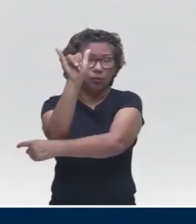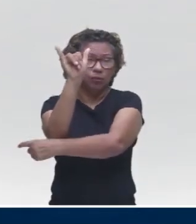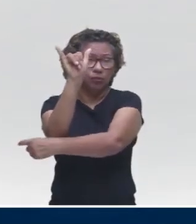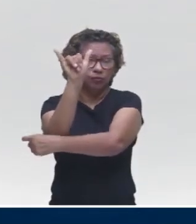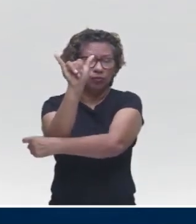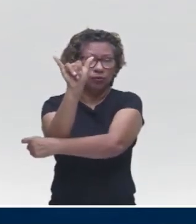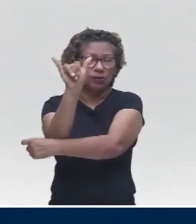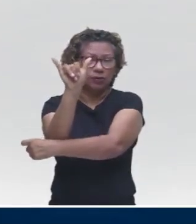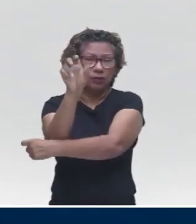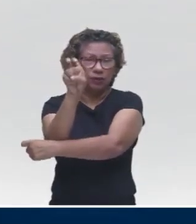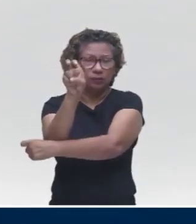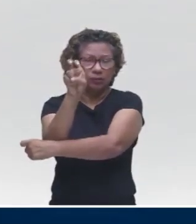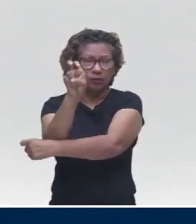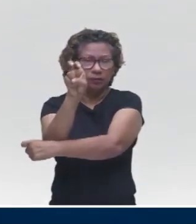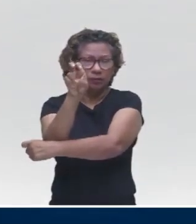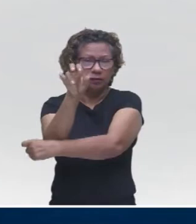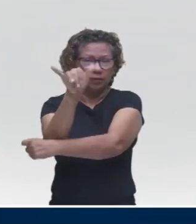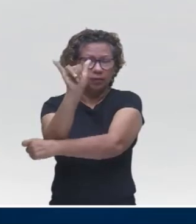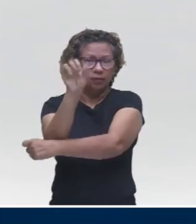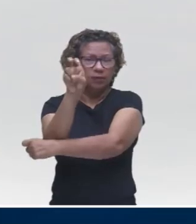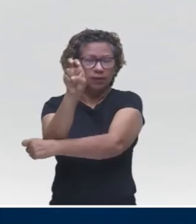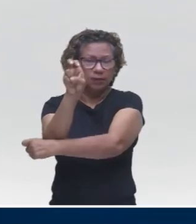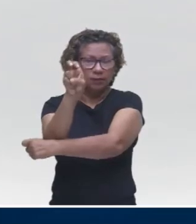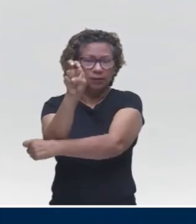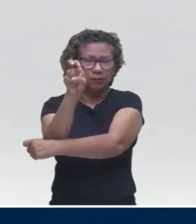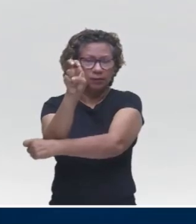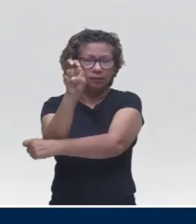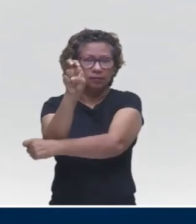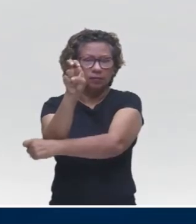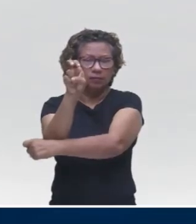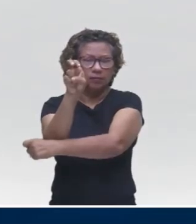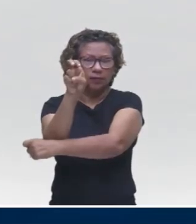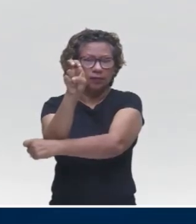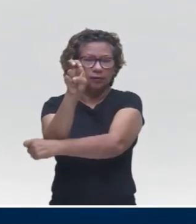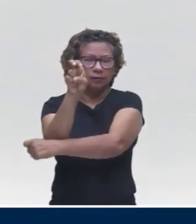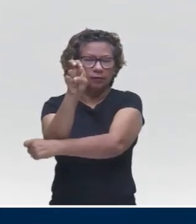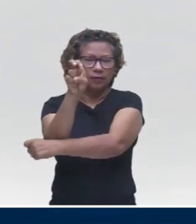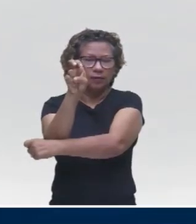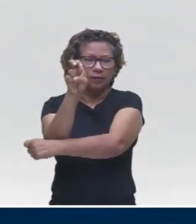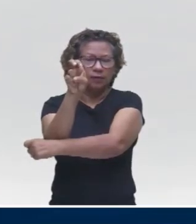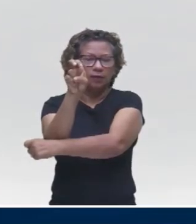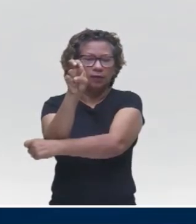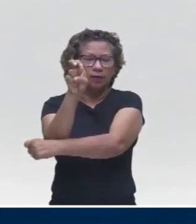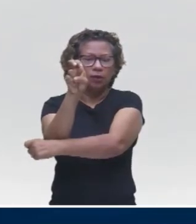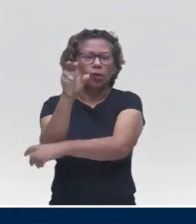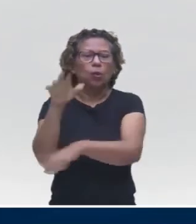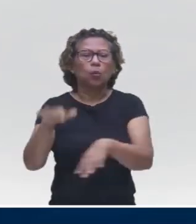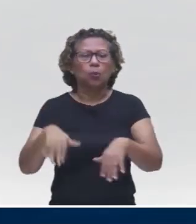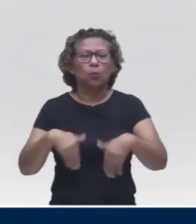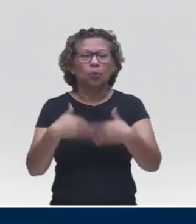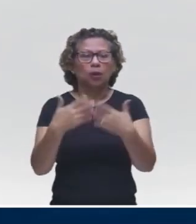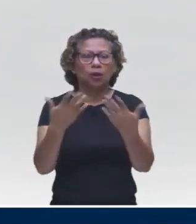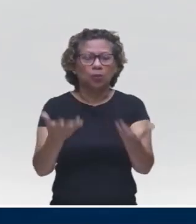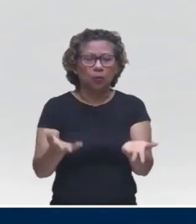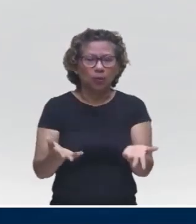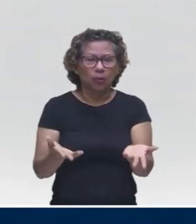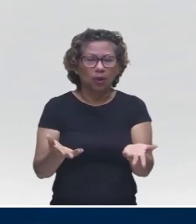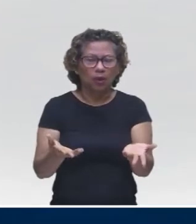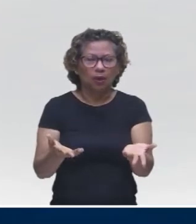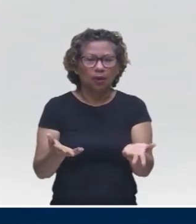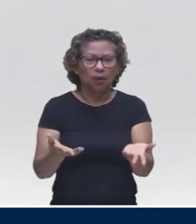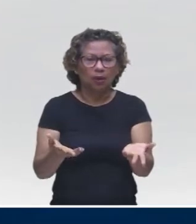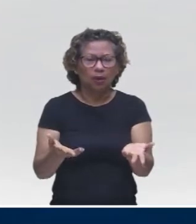linear, que estamos representando pelo ponto L. Agora, quando a f de x é 0,